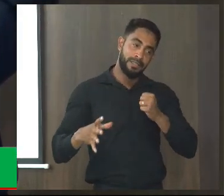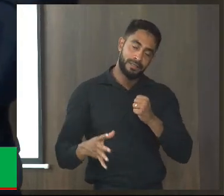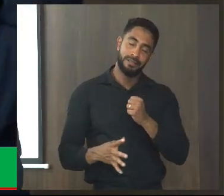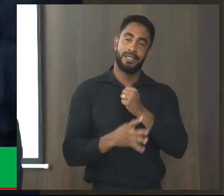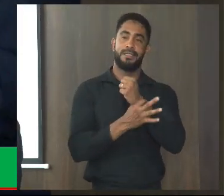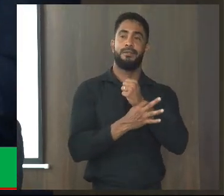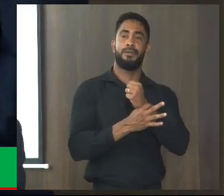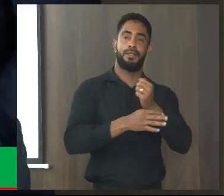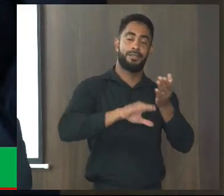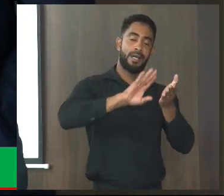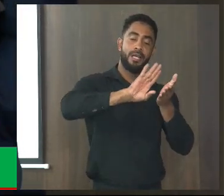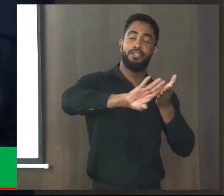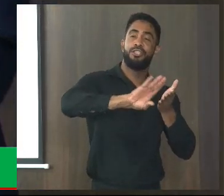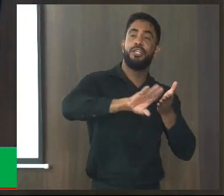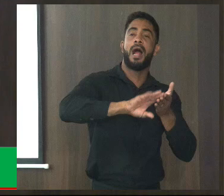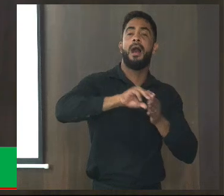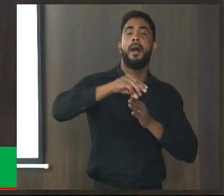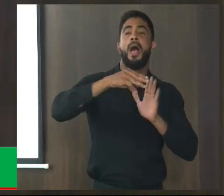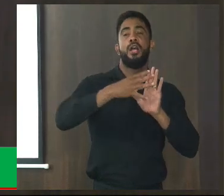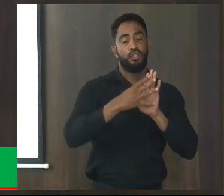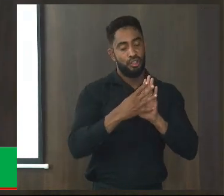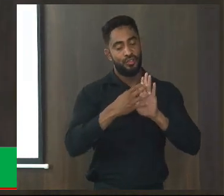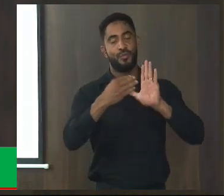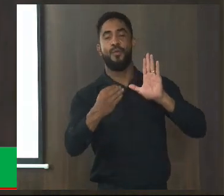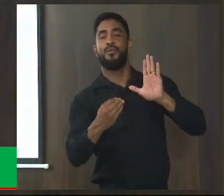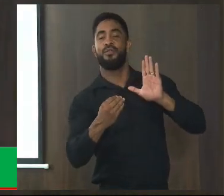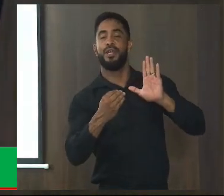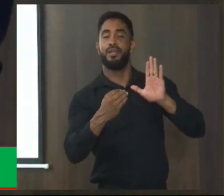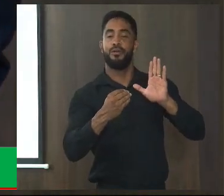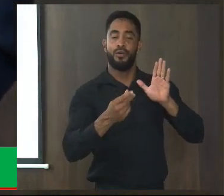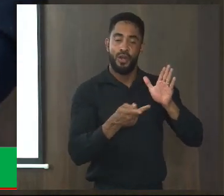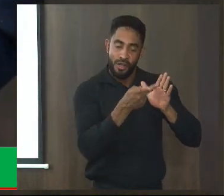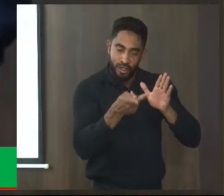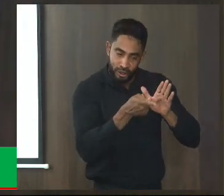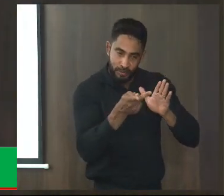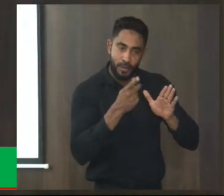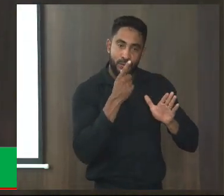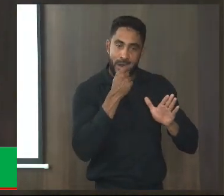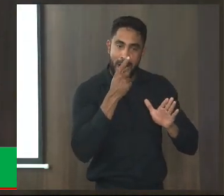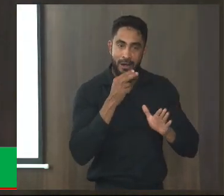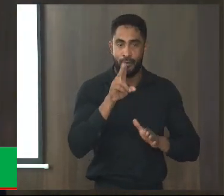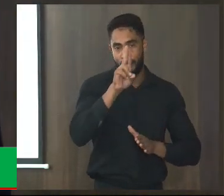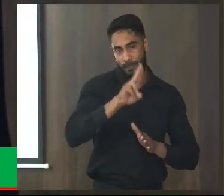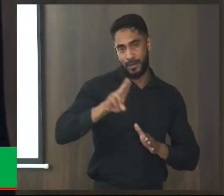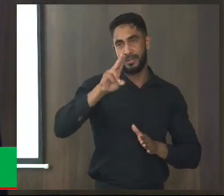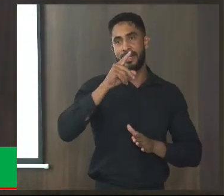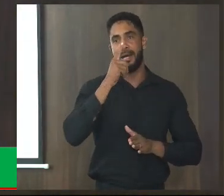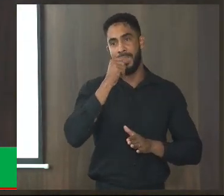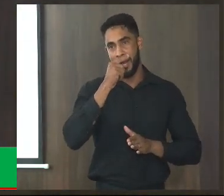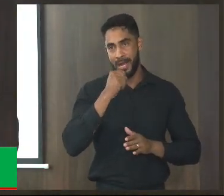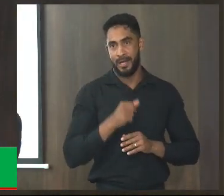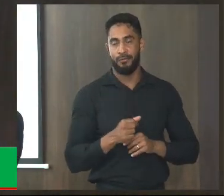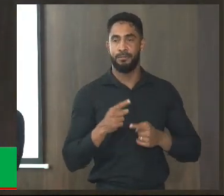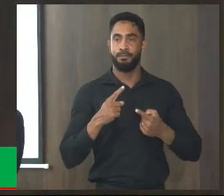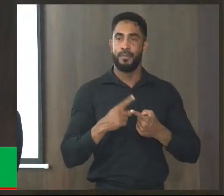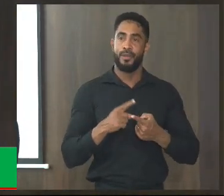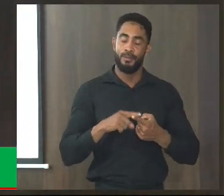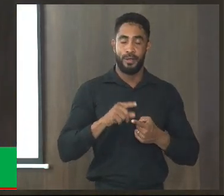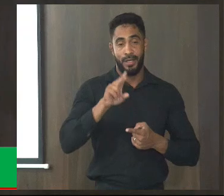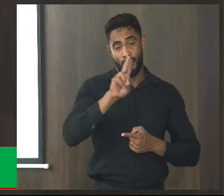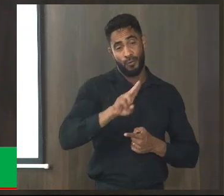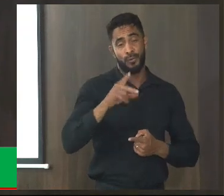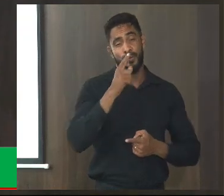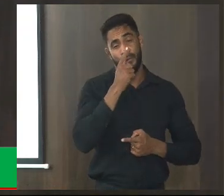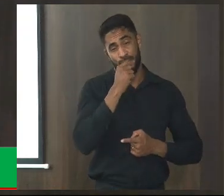modelo de extração de ouro através de água. Até mesmo que o consumo de água na região seca igual a